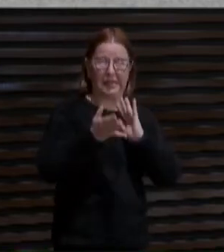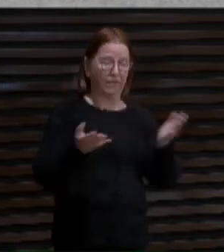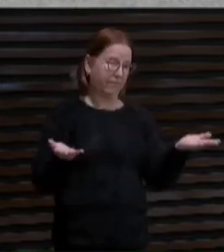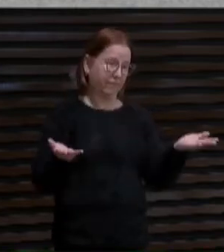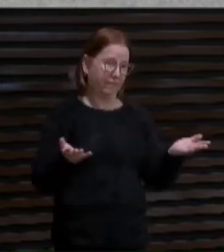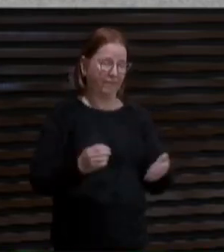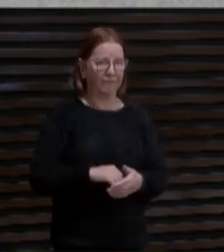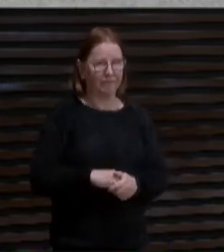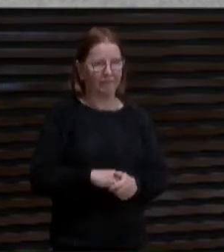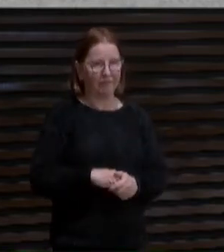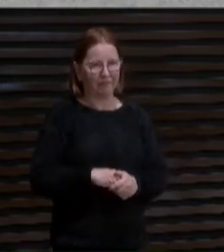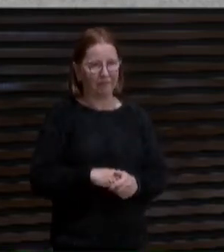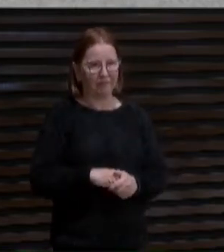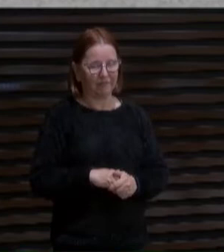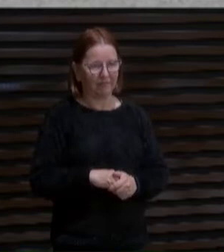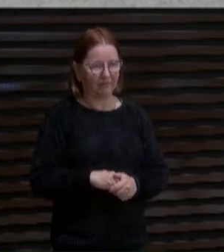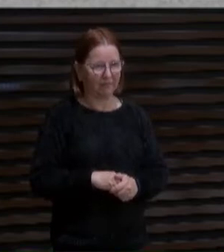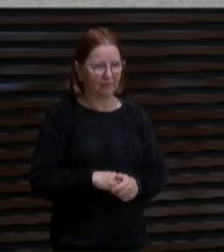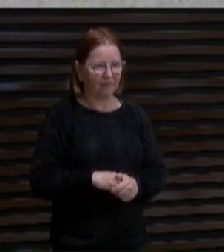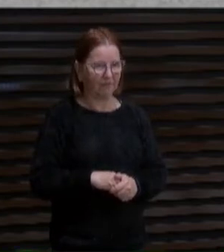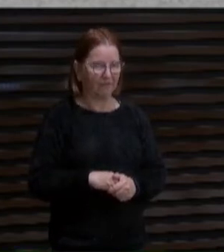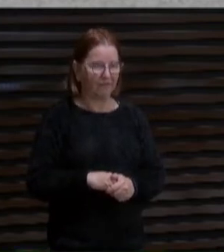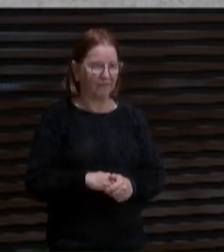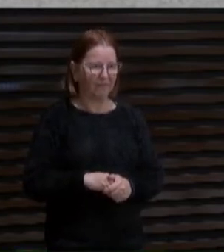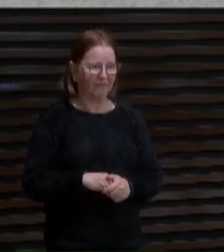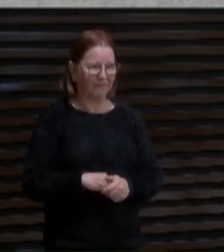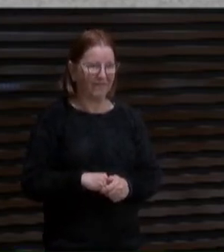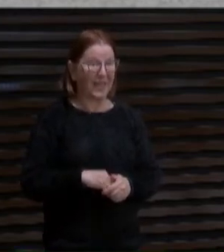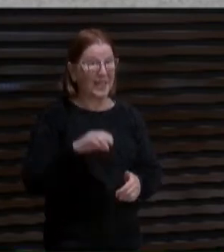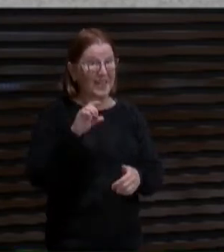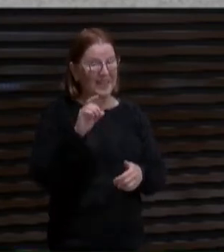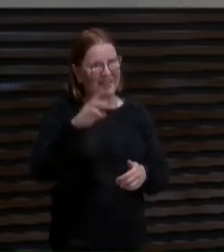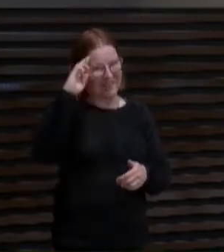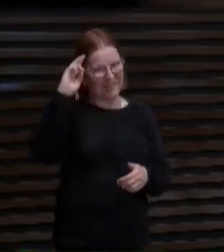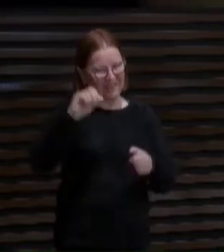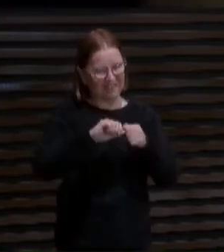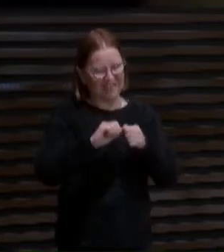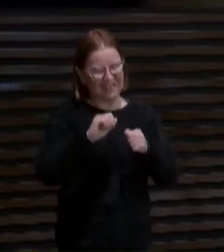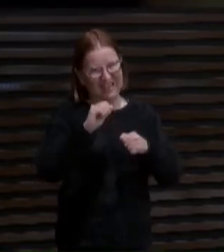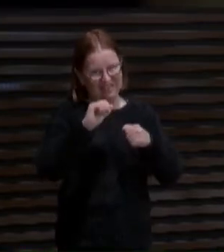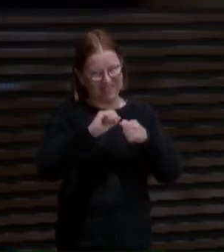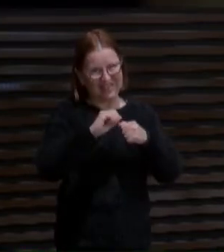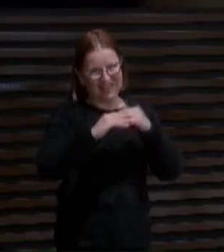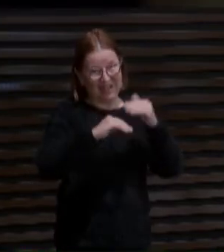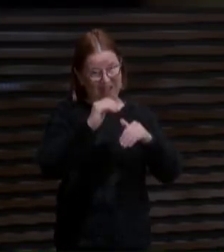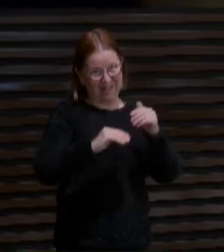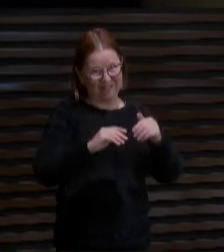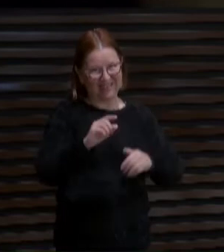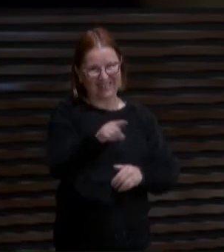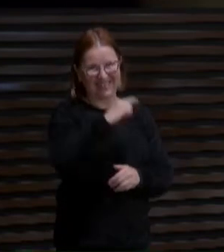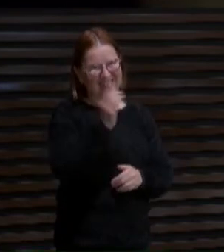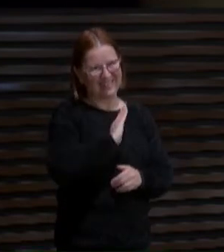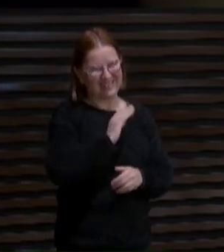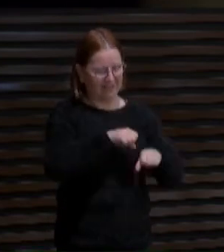derreter mais isso Eita é só o senhor para trabalhar com essa para nos quebrantar para